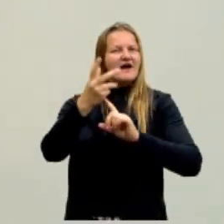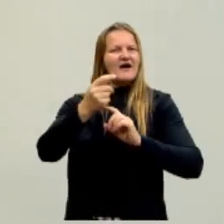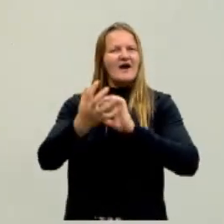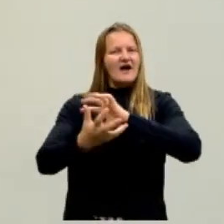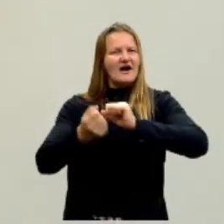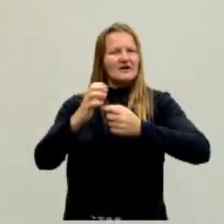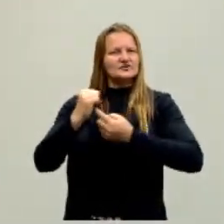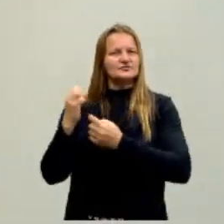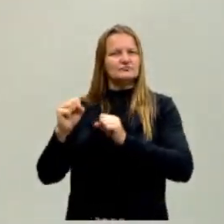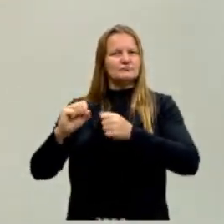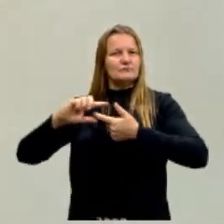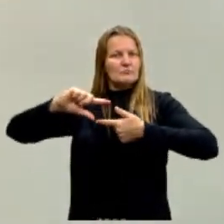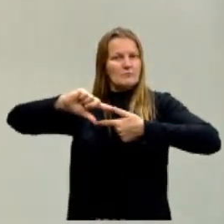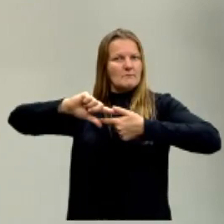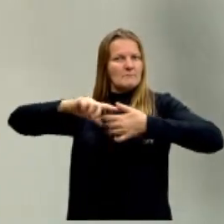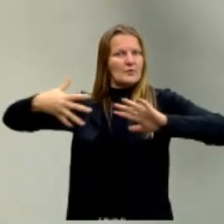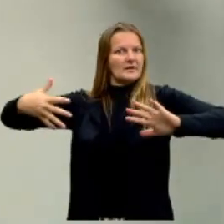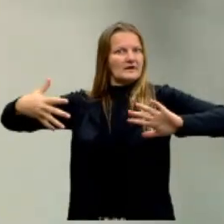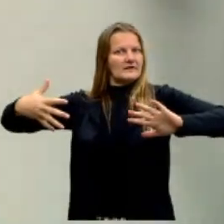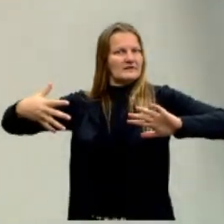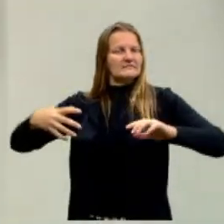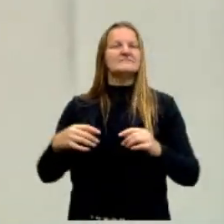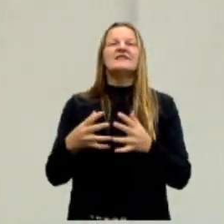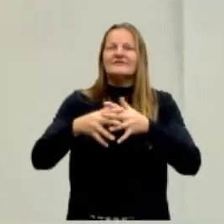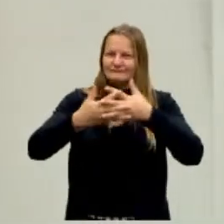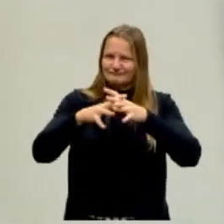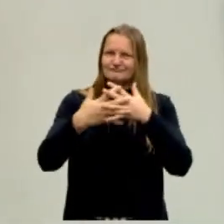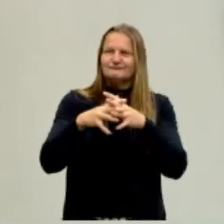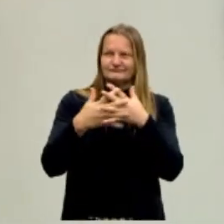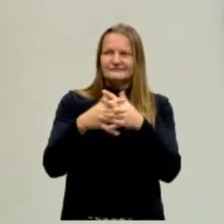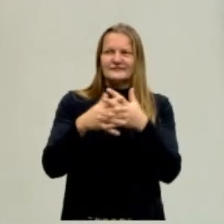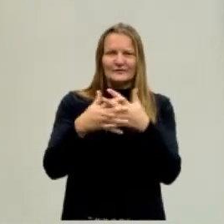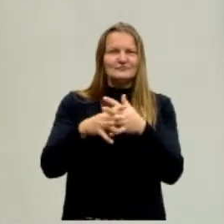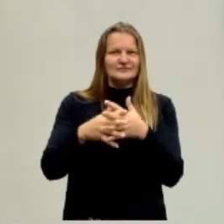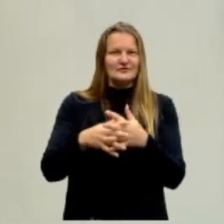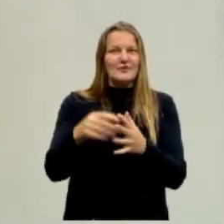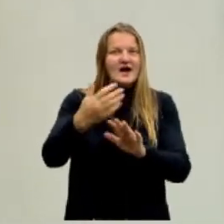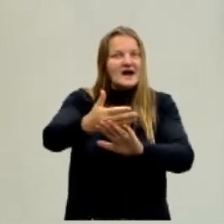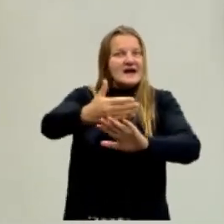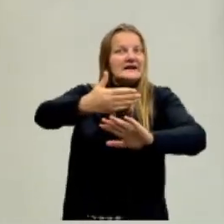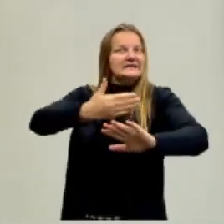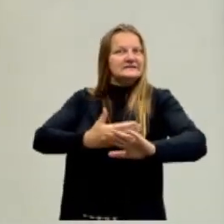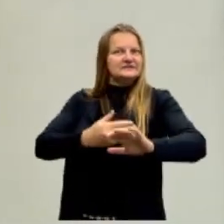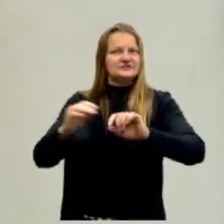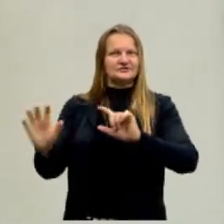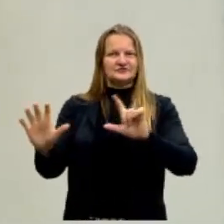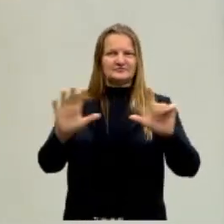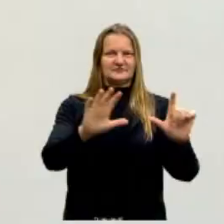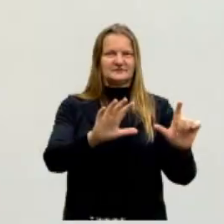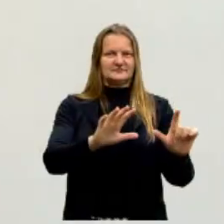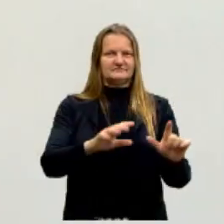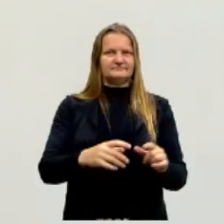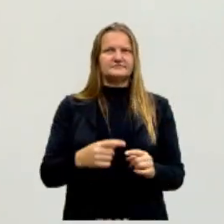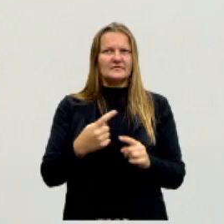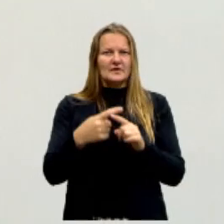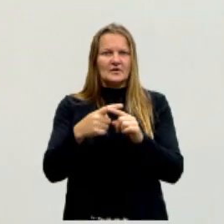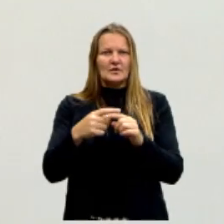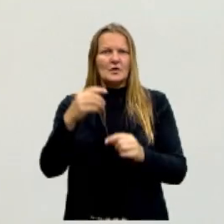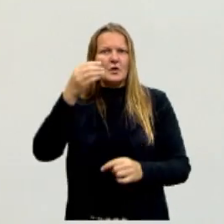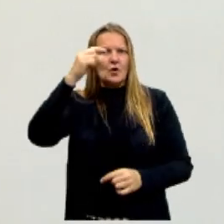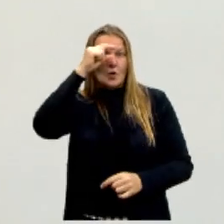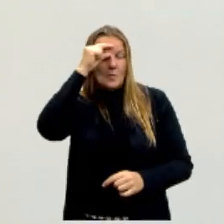claro que e essa tá confusão aqui foi antes da semana certo para deixar bem